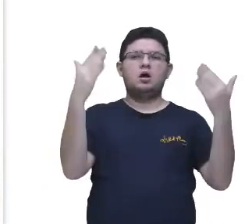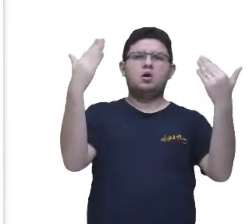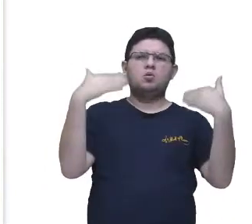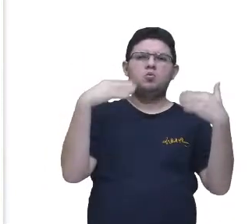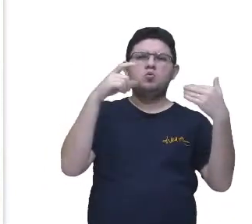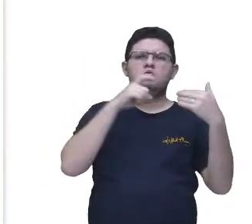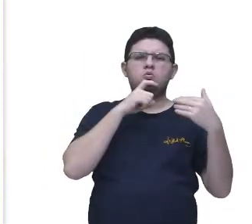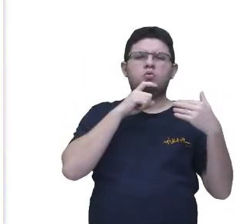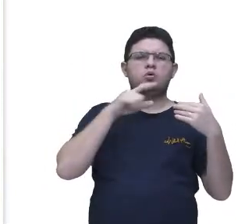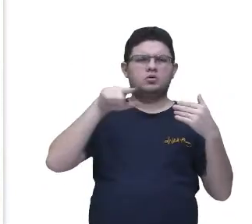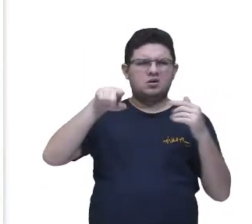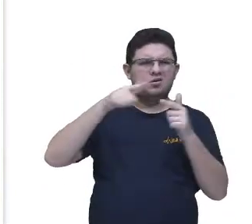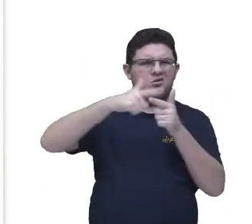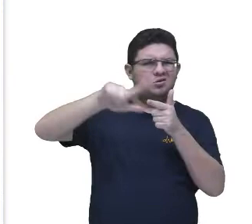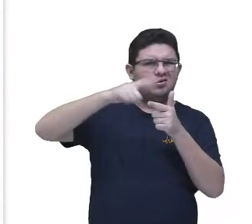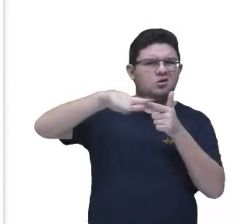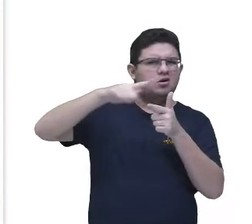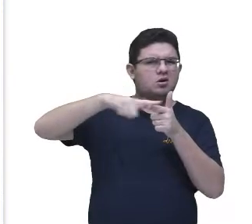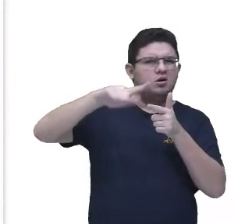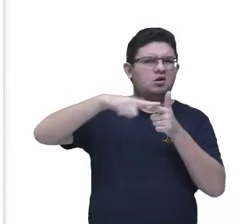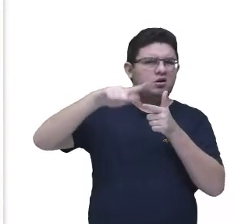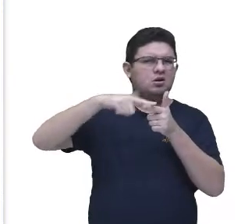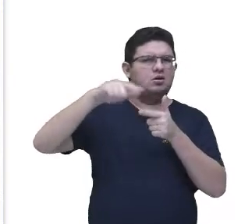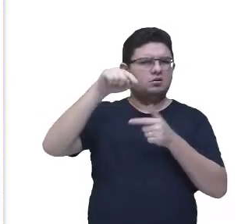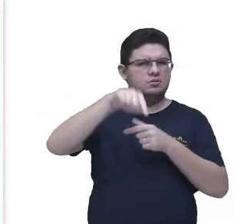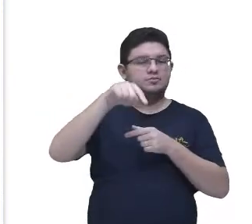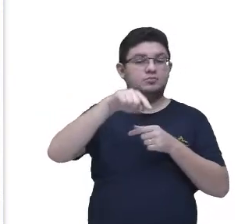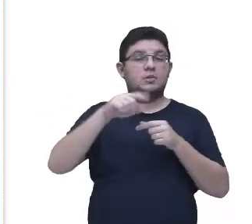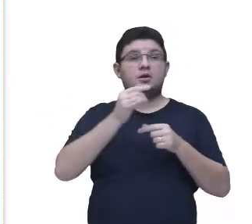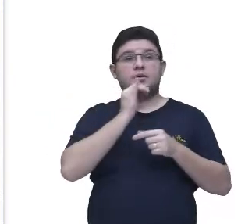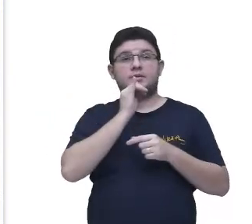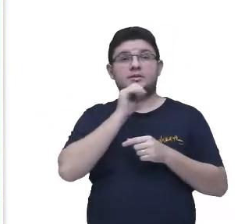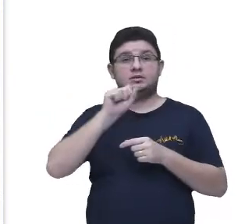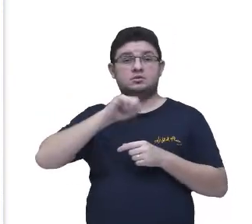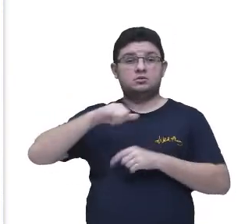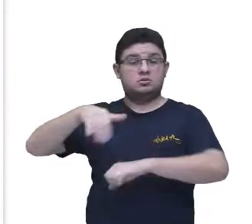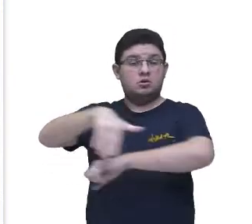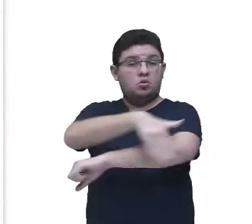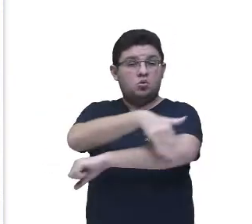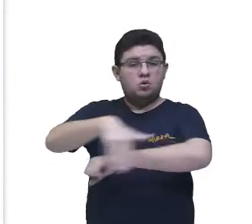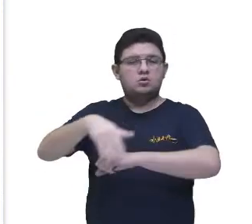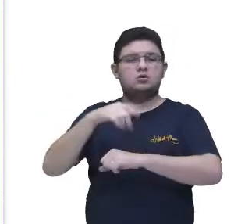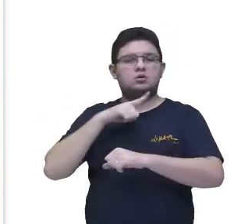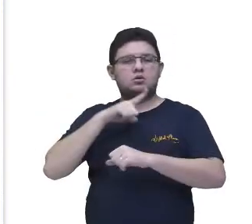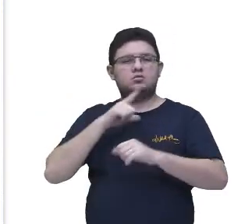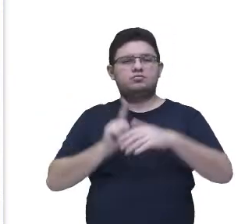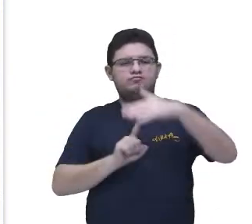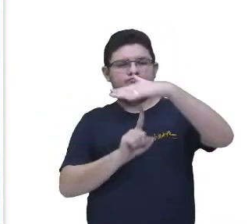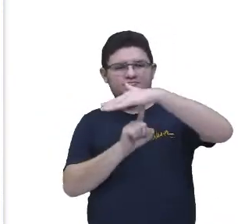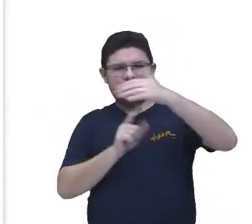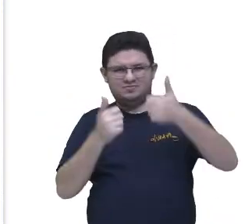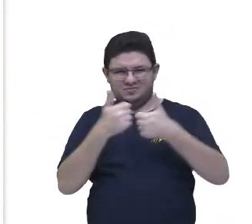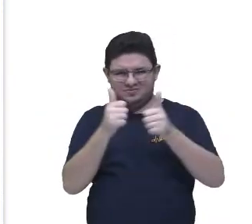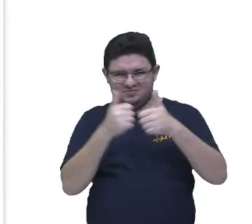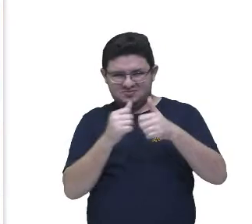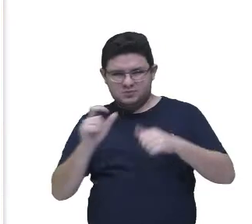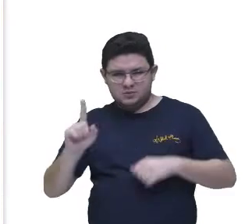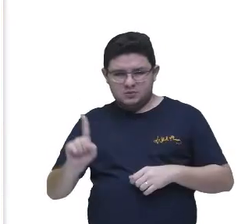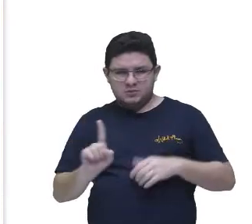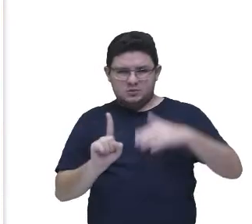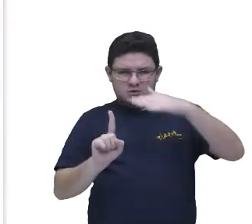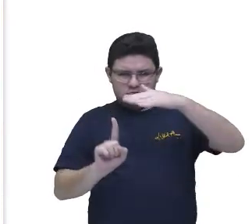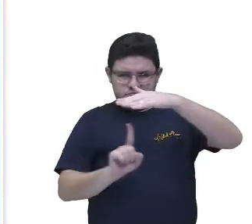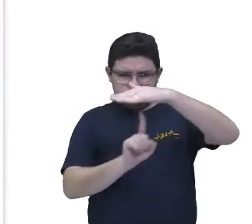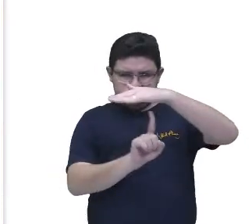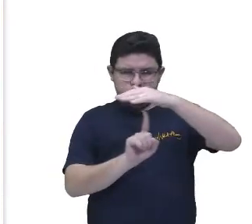numa parada de ônibus, a gente procura um lugar para se abrigar do sol. Geralmente as nossas paradas de ônibus não são grandes e não nos protegem tanto do sol.